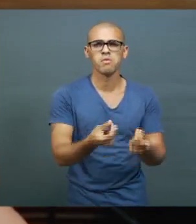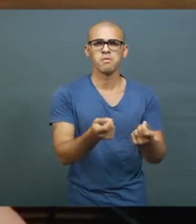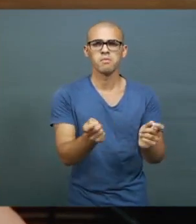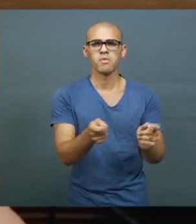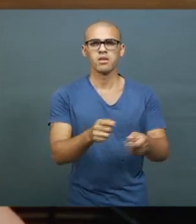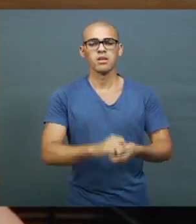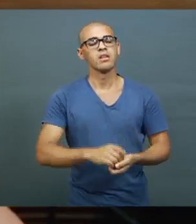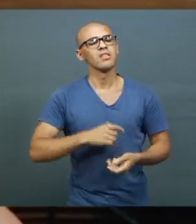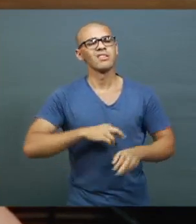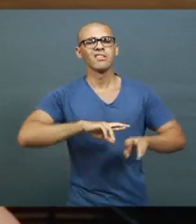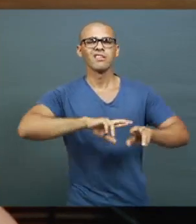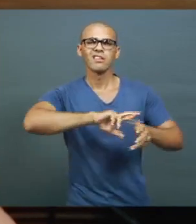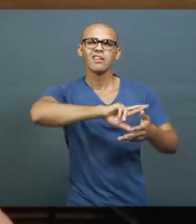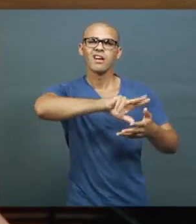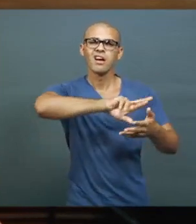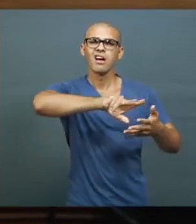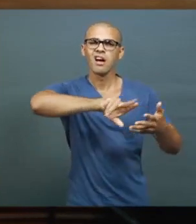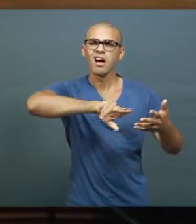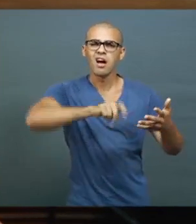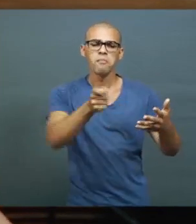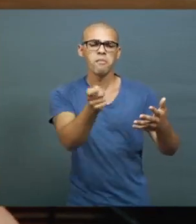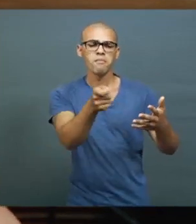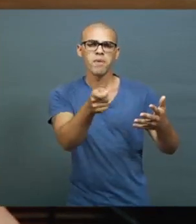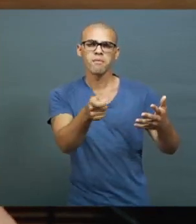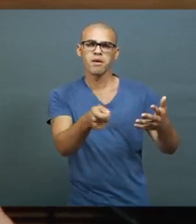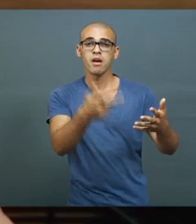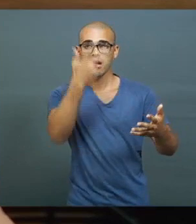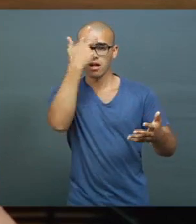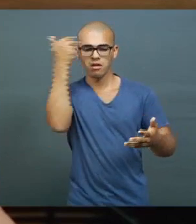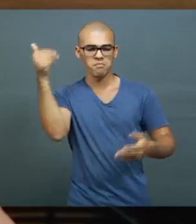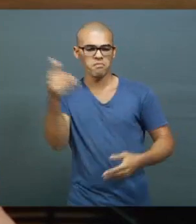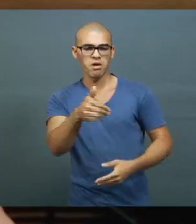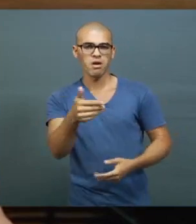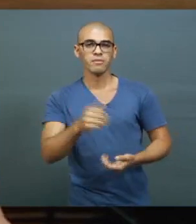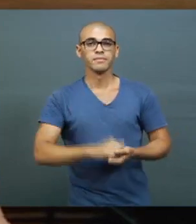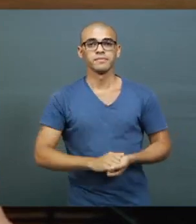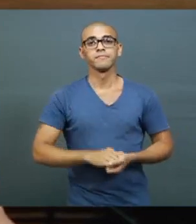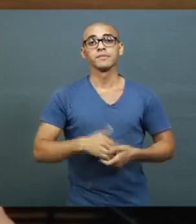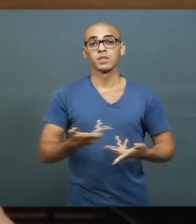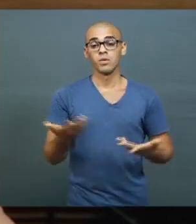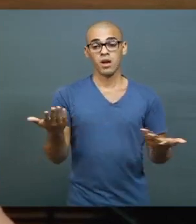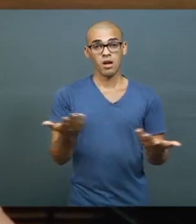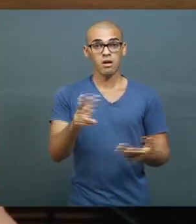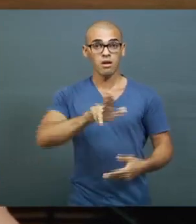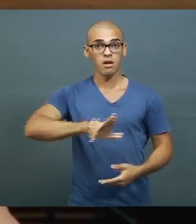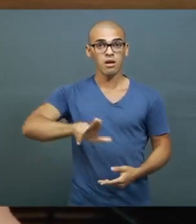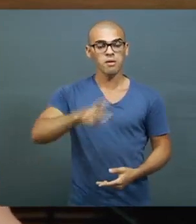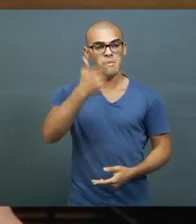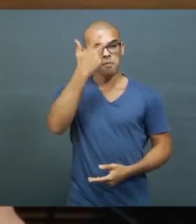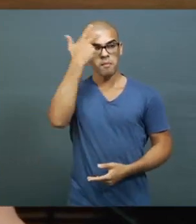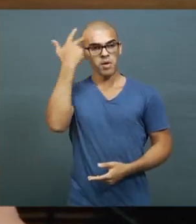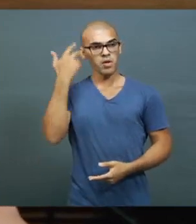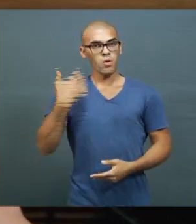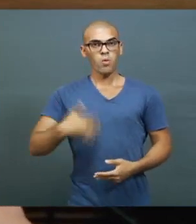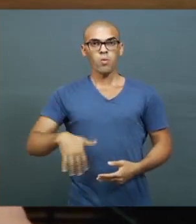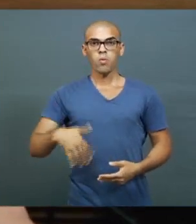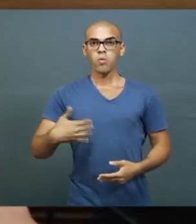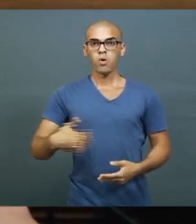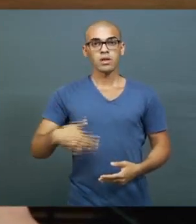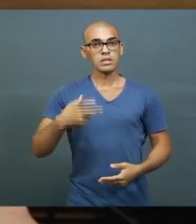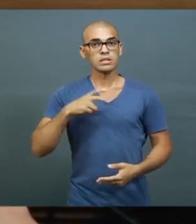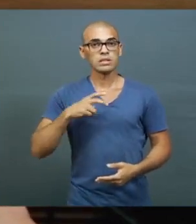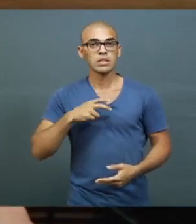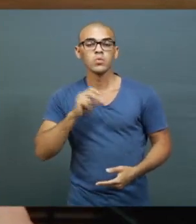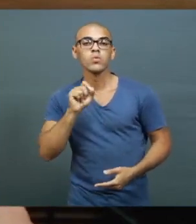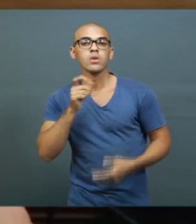um leque grande de possibilidades. Então, Uberlândia hoje já é procurada para receber grandes espetáculos